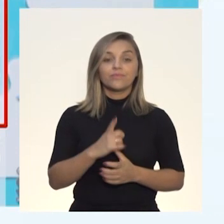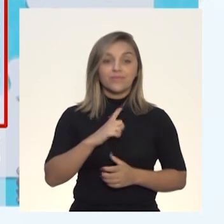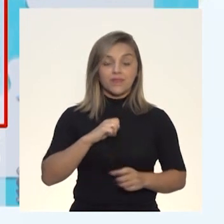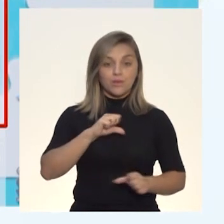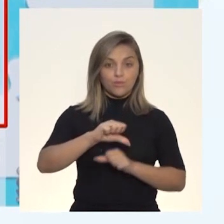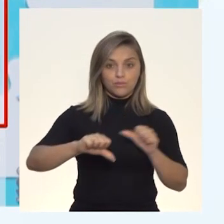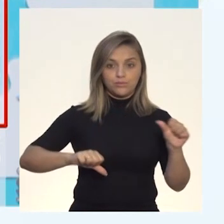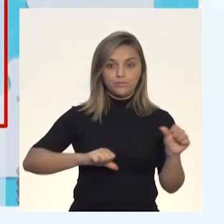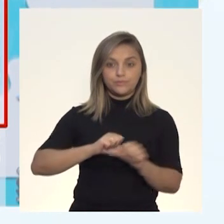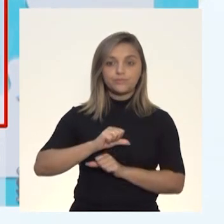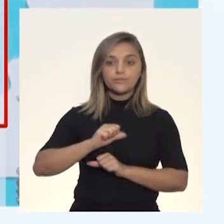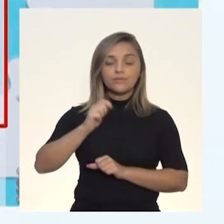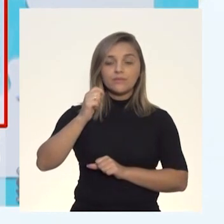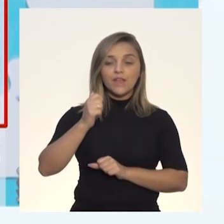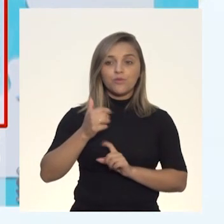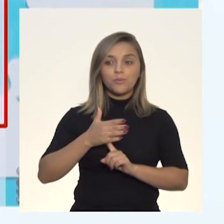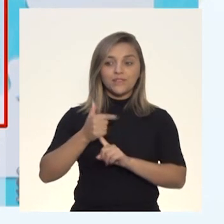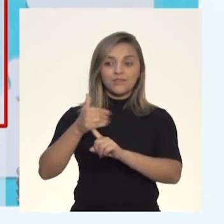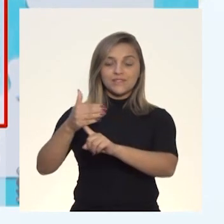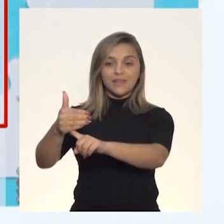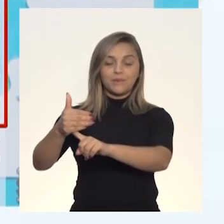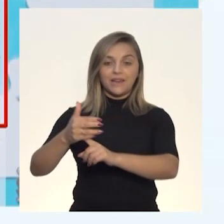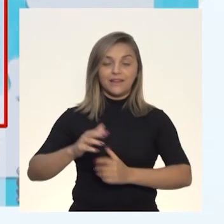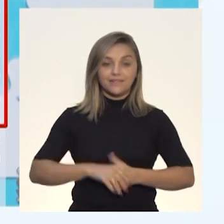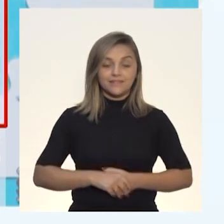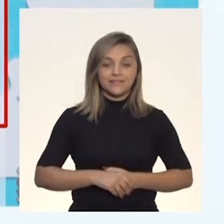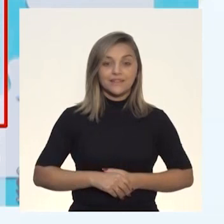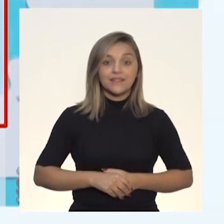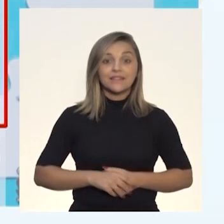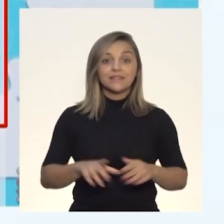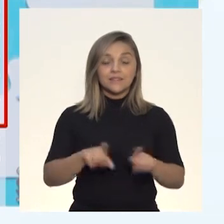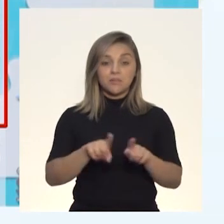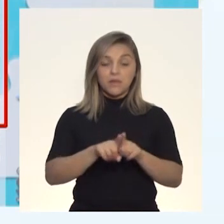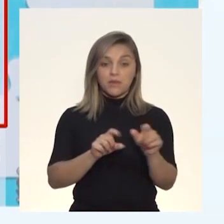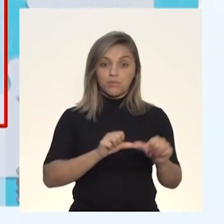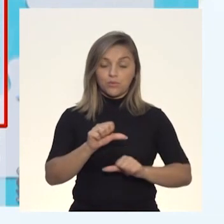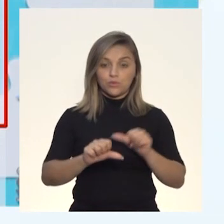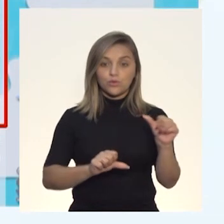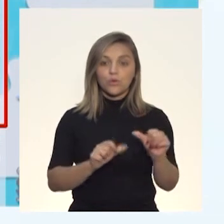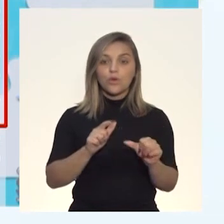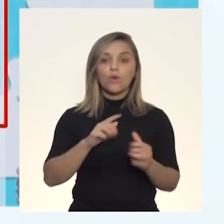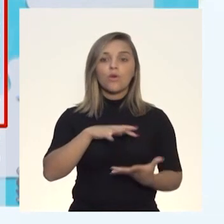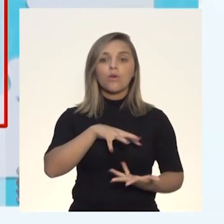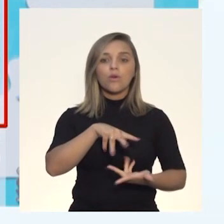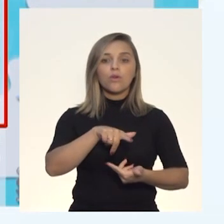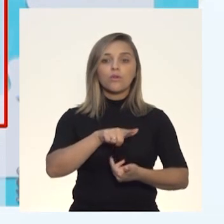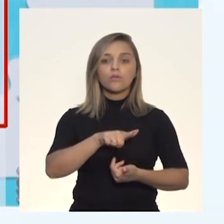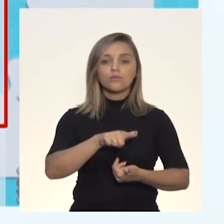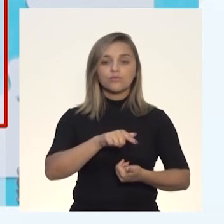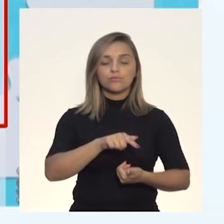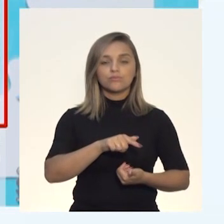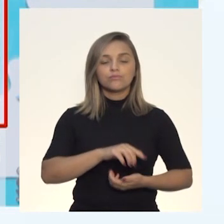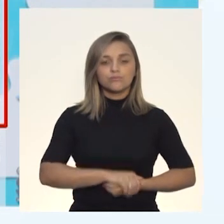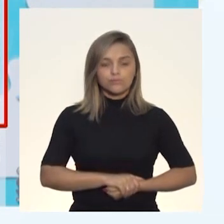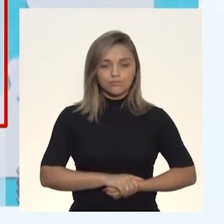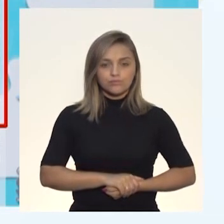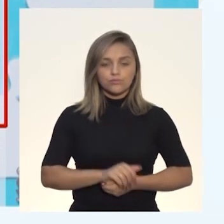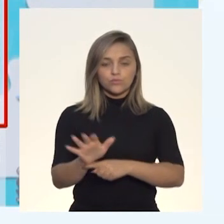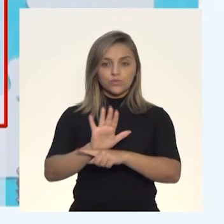mudanças tecnológicas, entre outros fatores, alteraram a geografia do cinema.